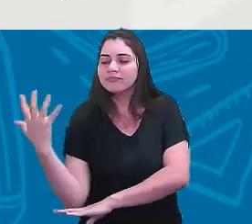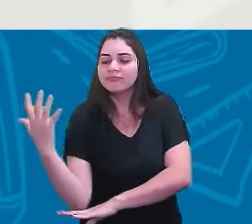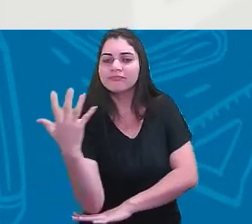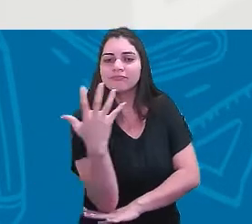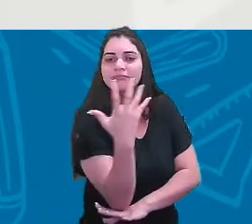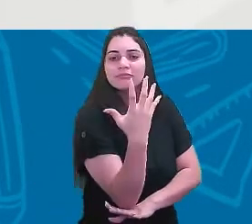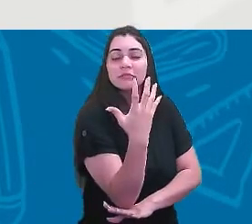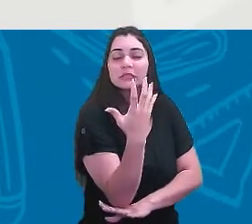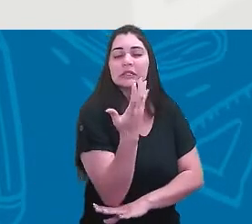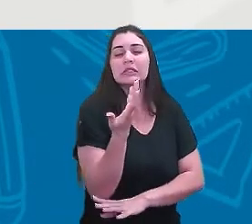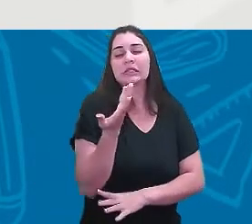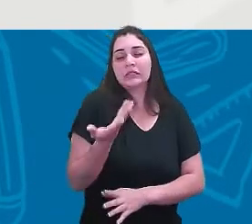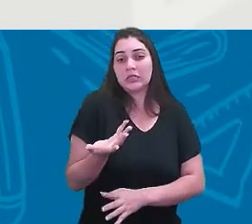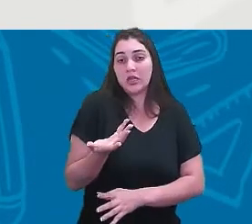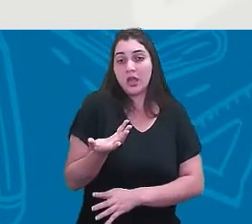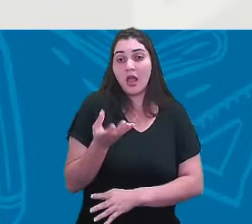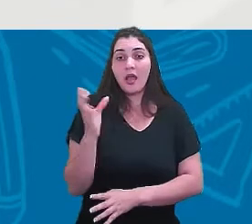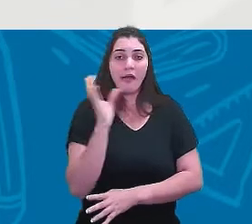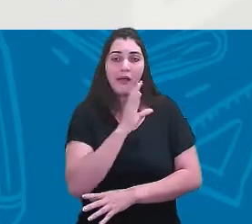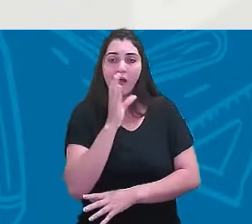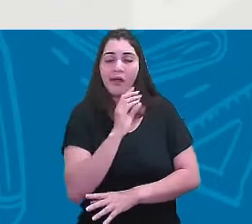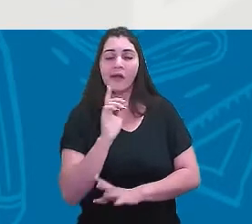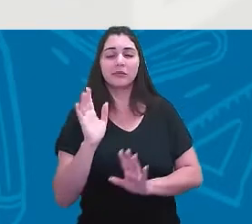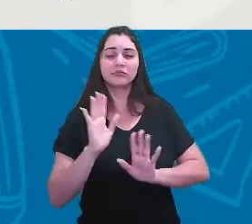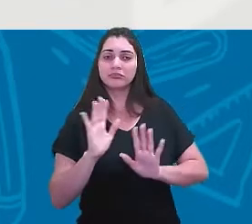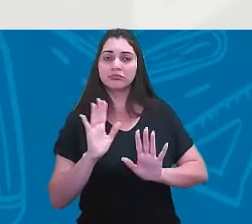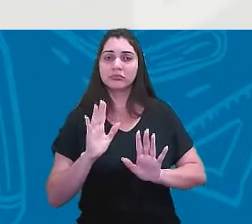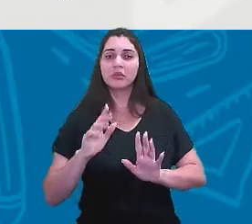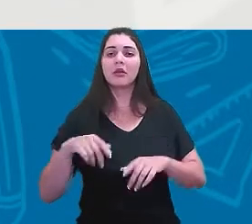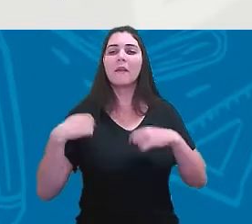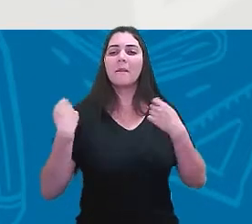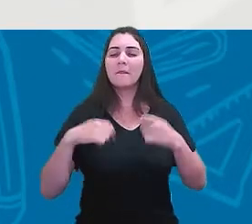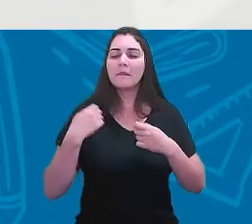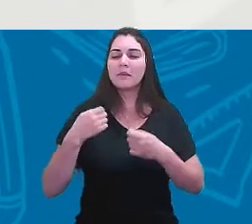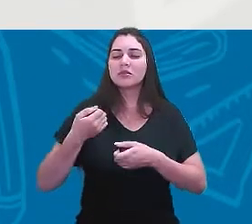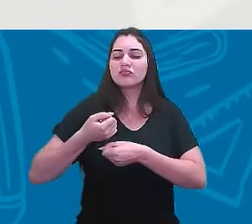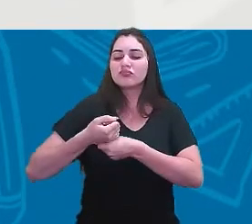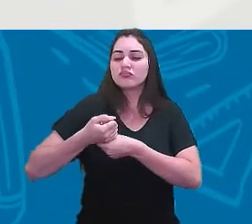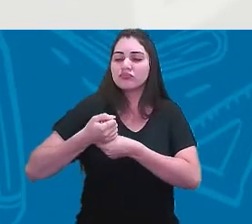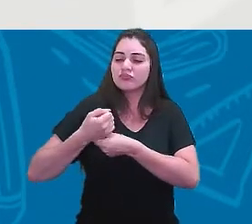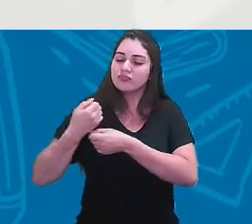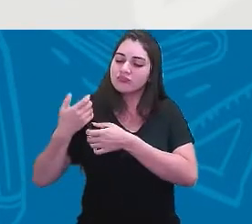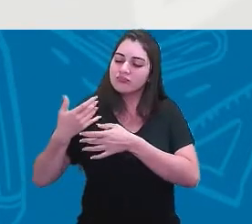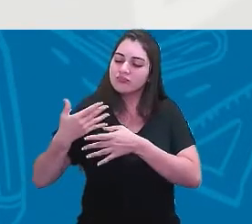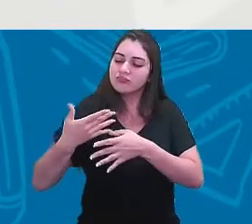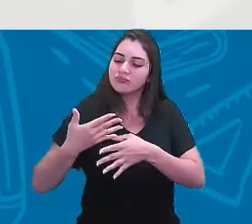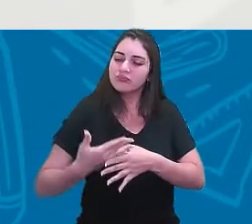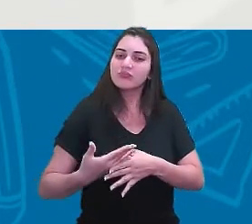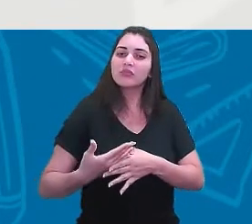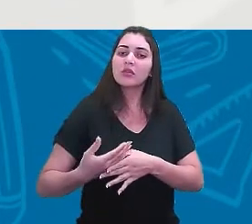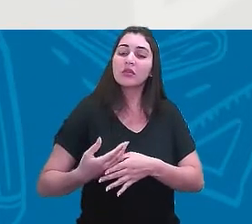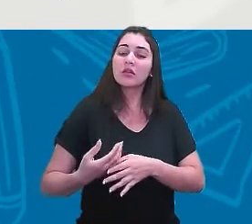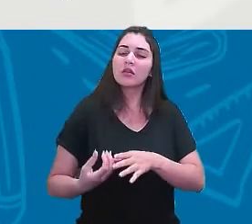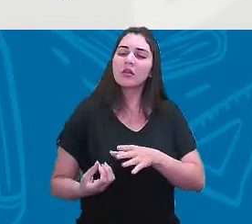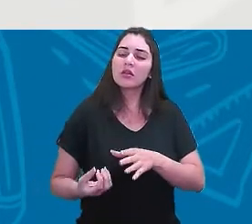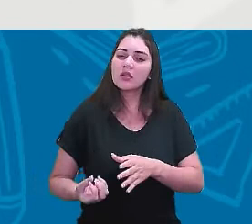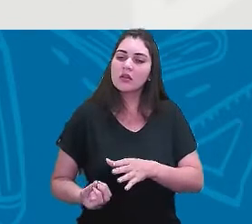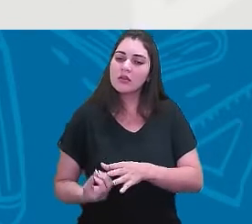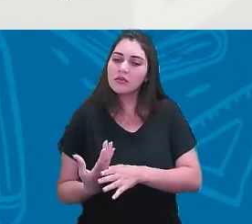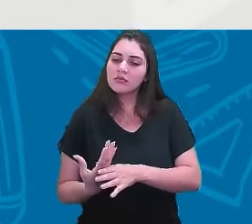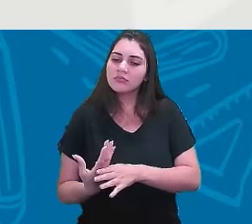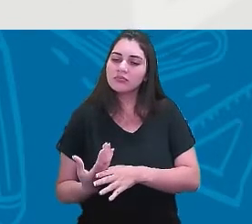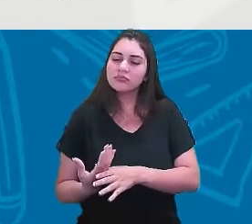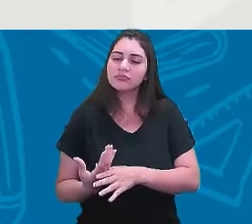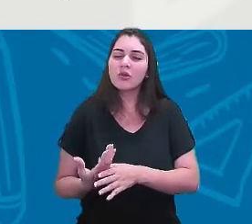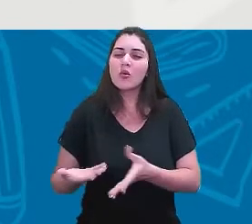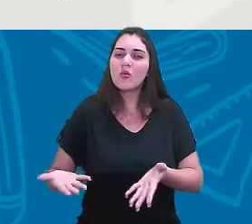É algo que não é imediato, é uma medida que vai ser a longo prazo. A gente planta uma árvore hoje e ela já não